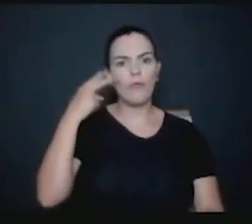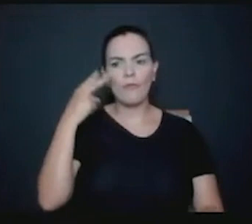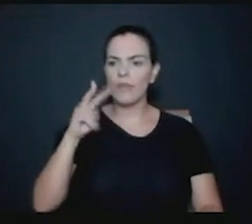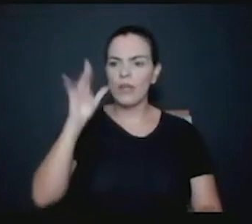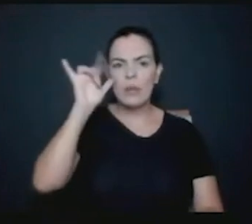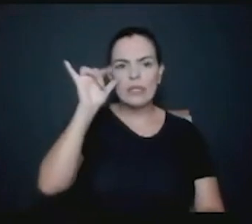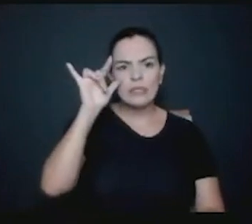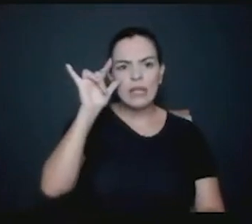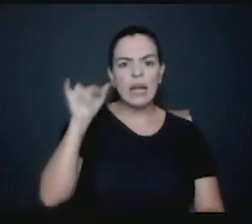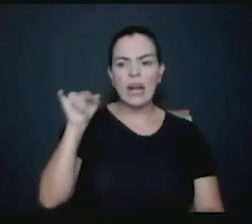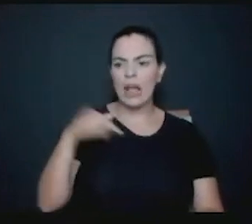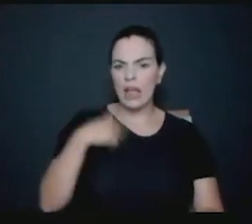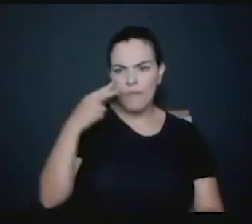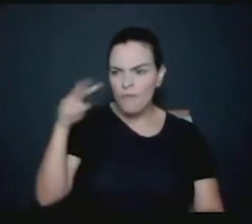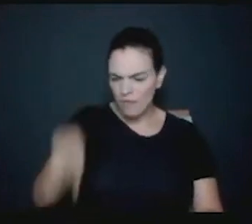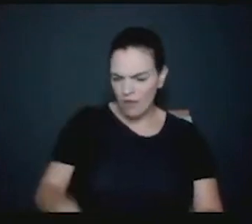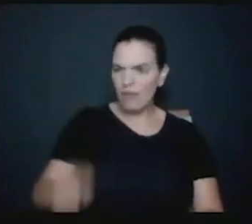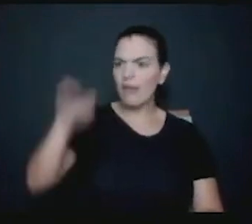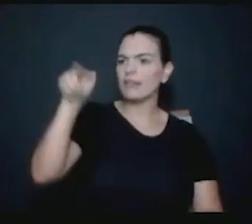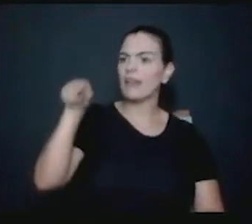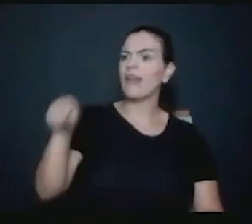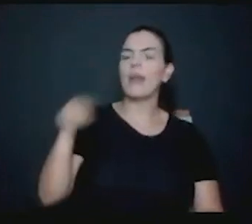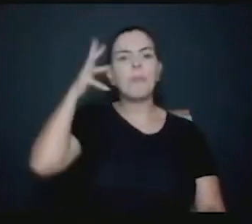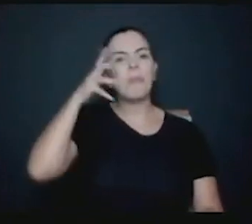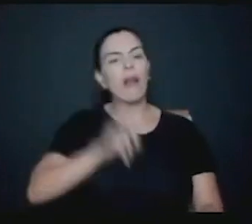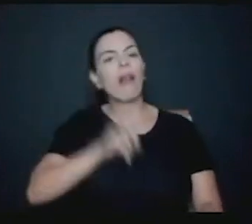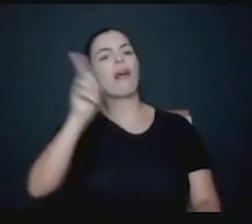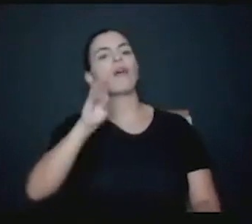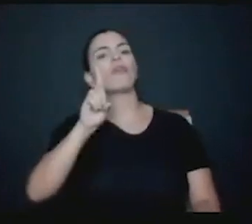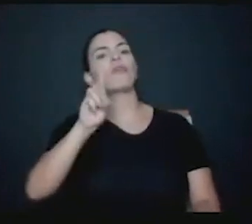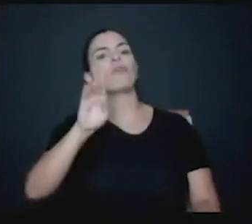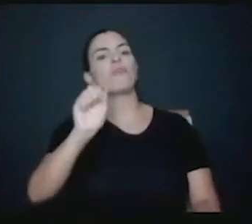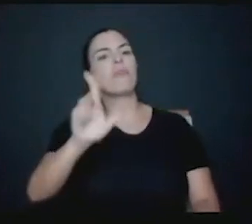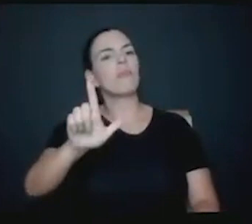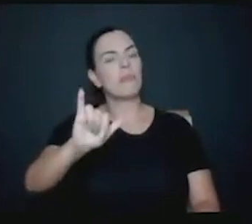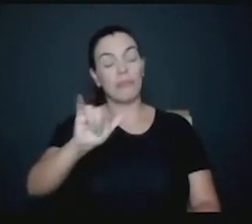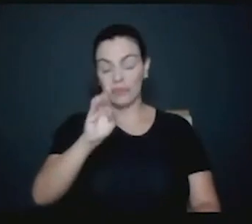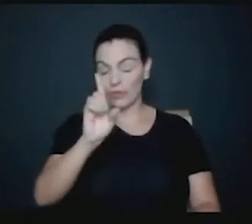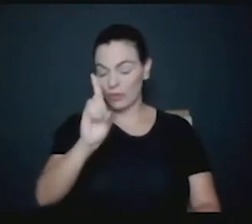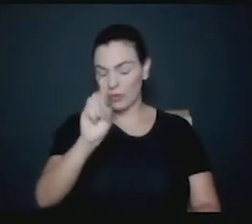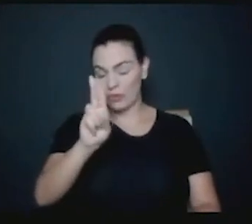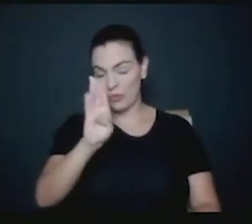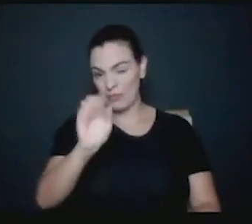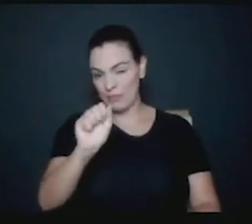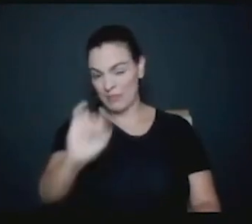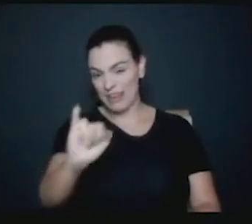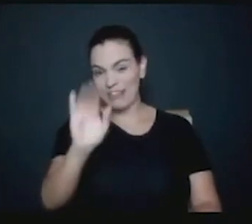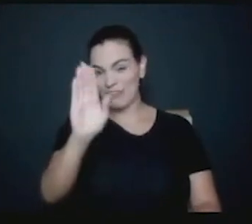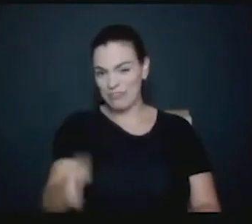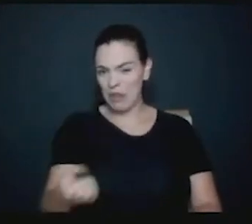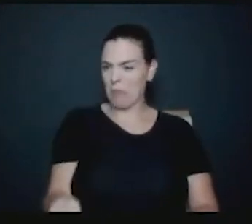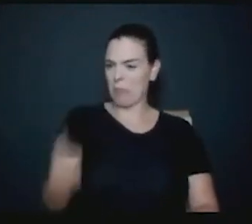crescer. É tão bom ver isso. Ele está já no mercado há 12 anos, a TSV carrega sonhos e realizações de